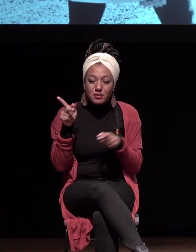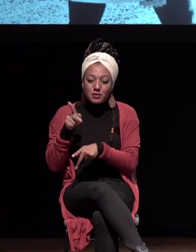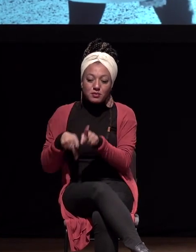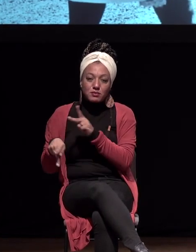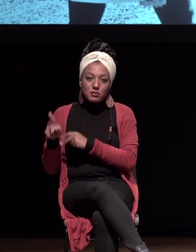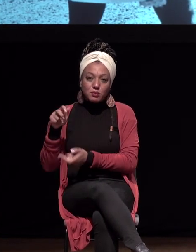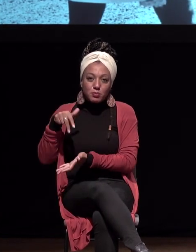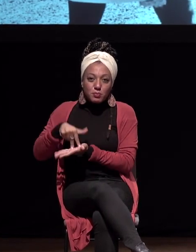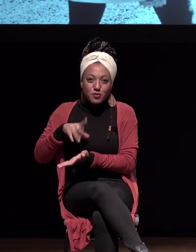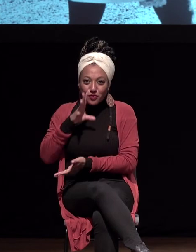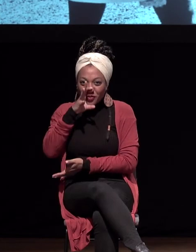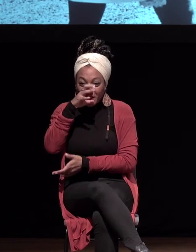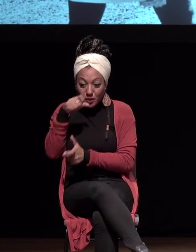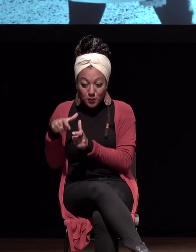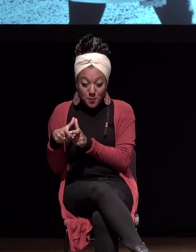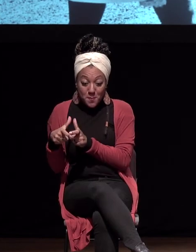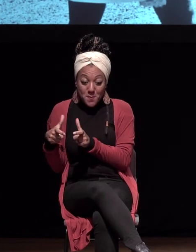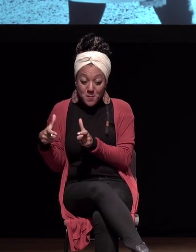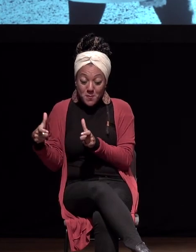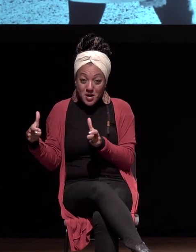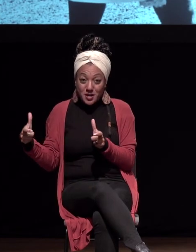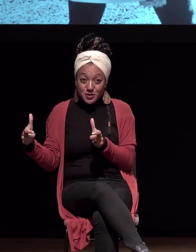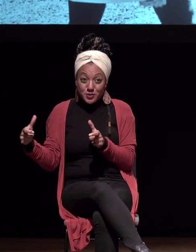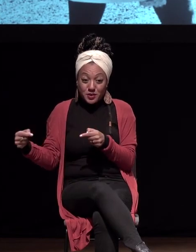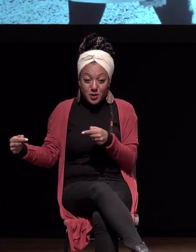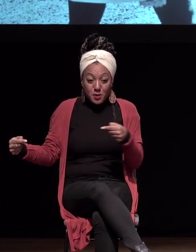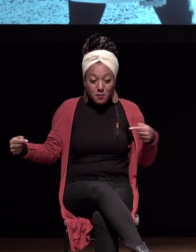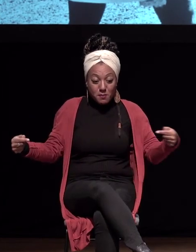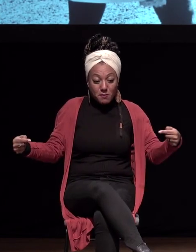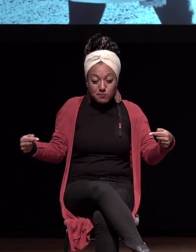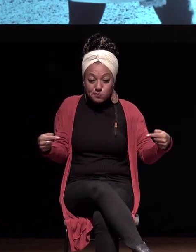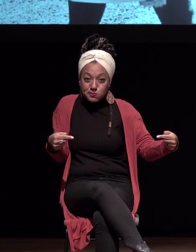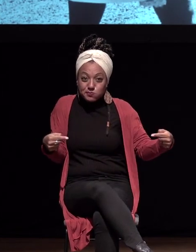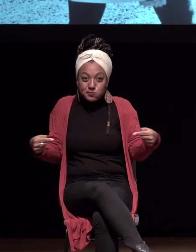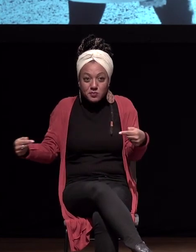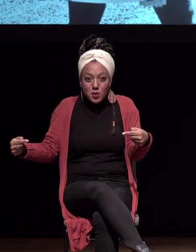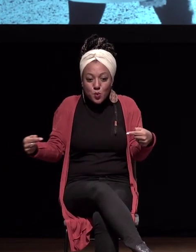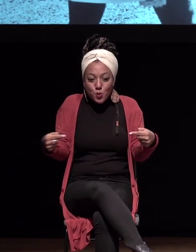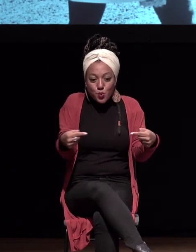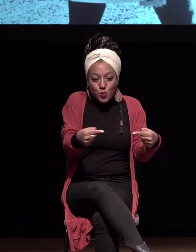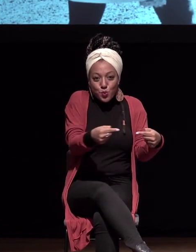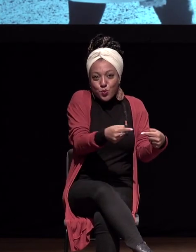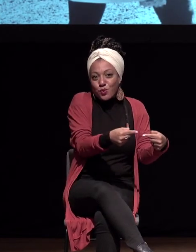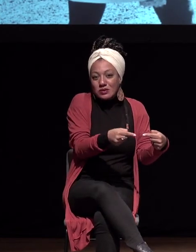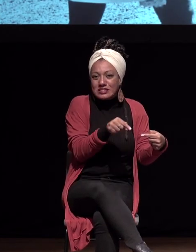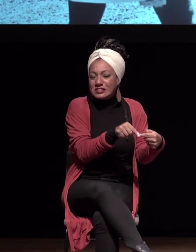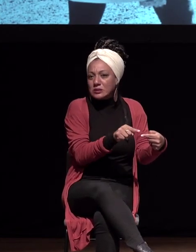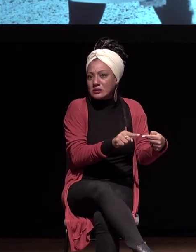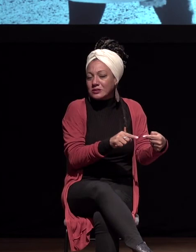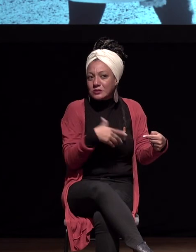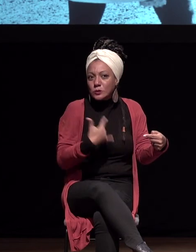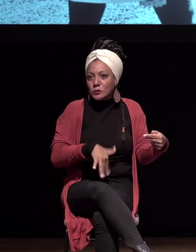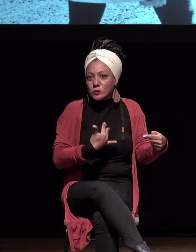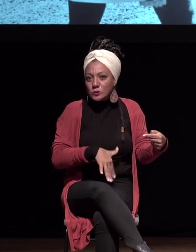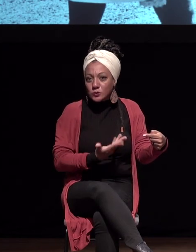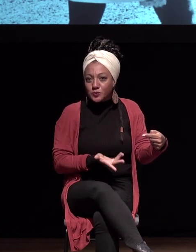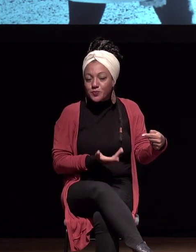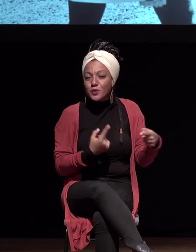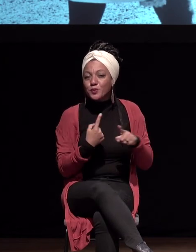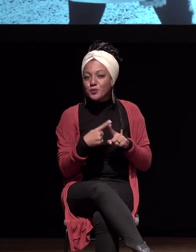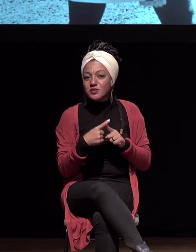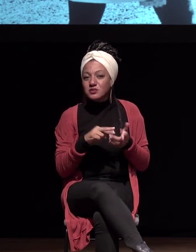negra, maioria, no meu território, se constitua como identidade de